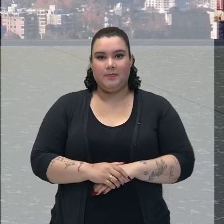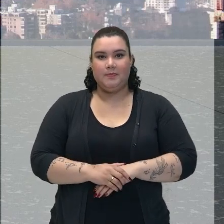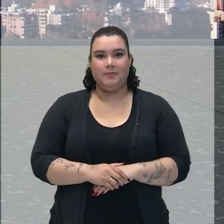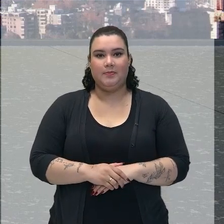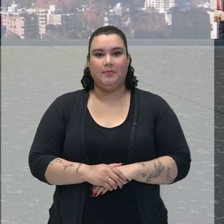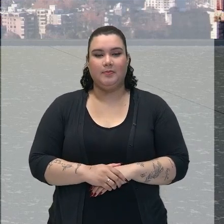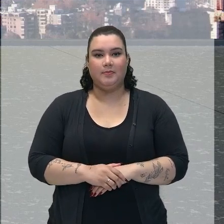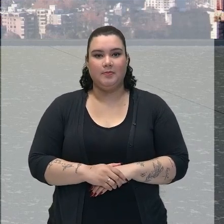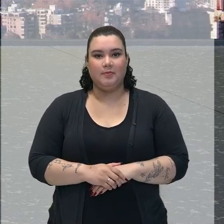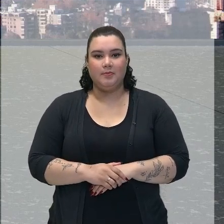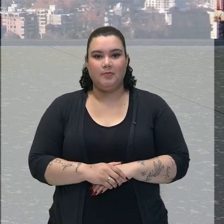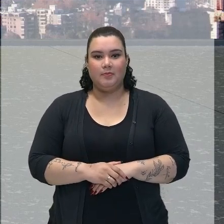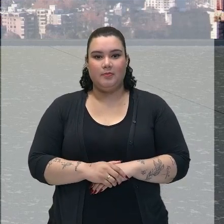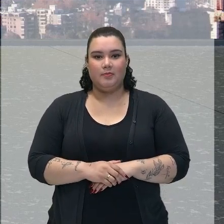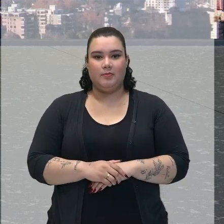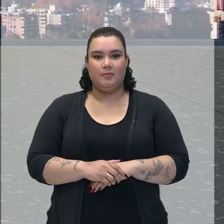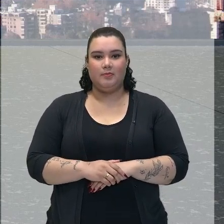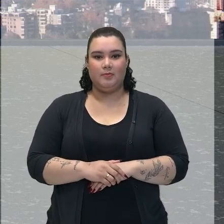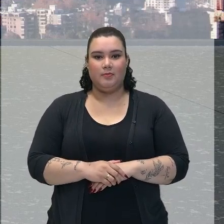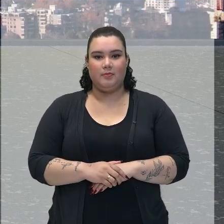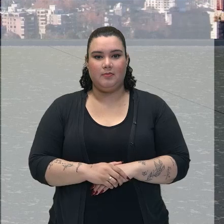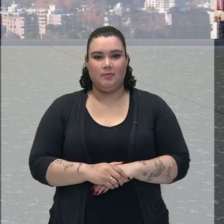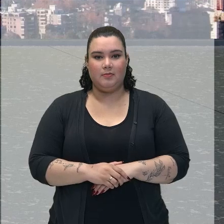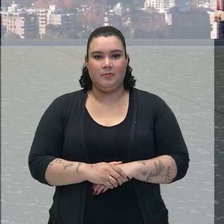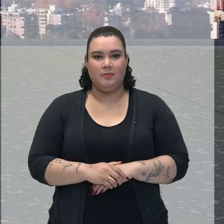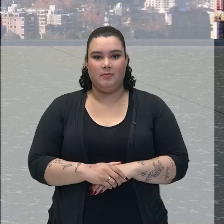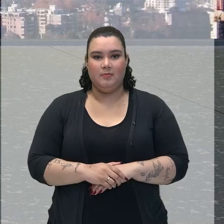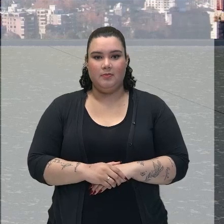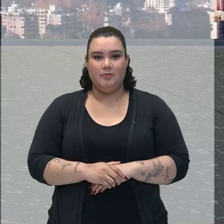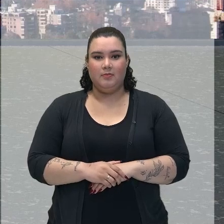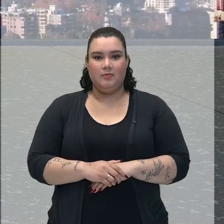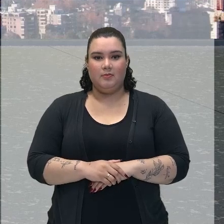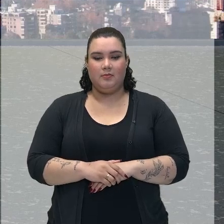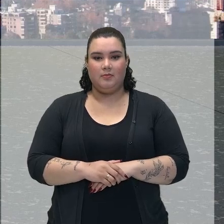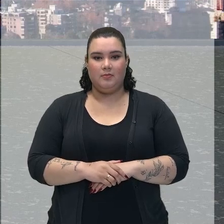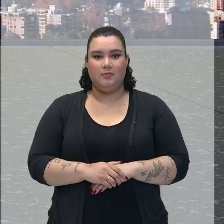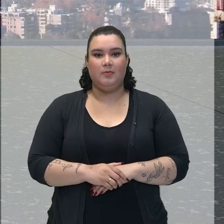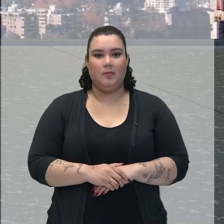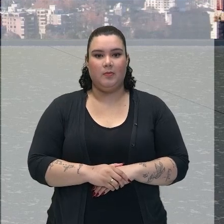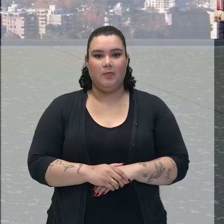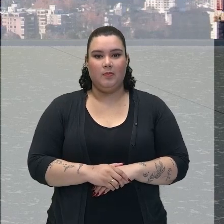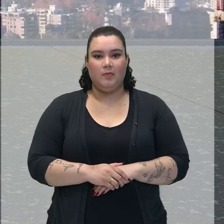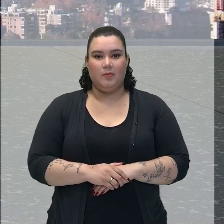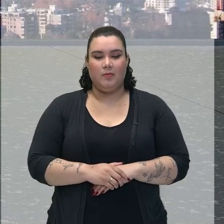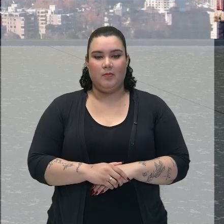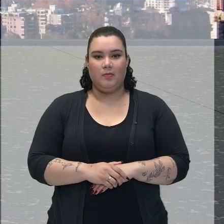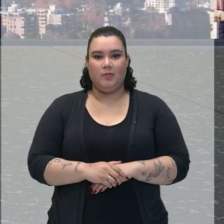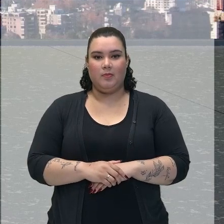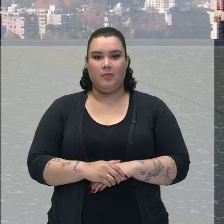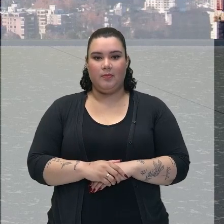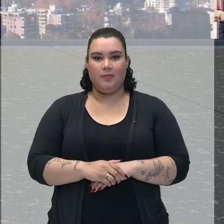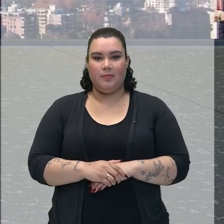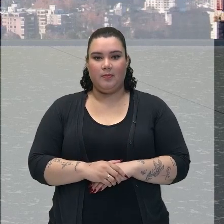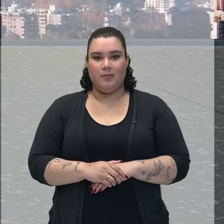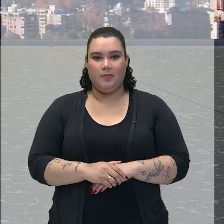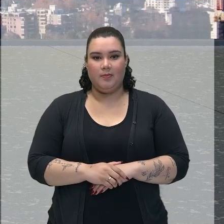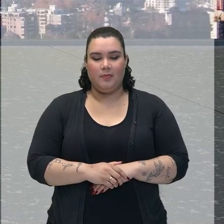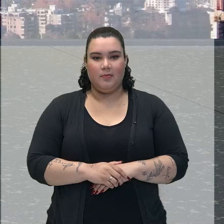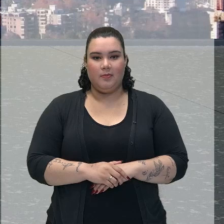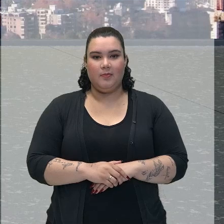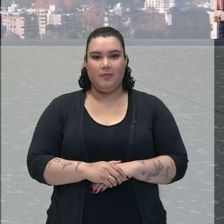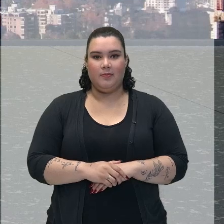hermosíssimo. ¿Saben dónde nosotros estamos ahora? Justamente en la capital de Chile.